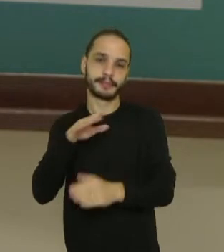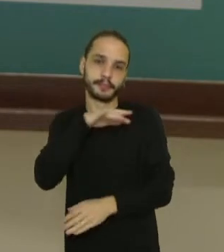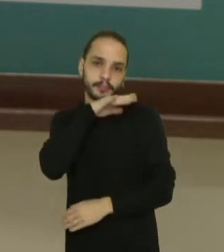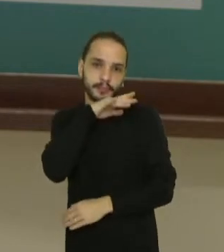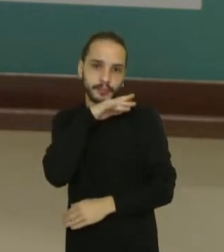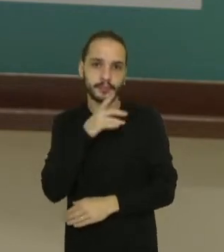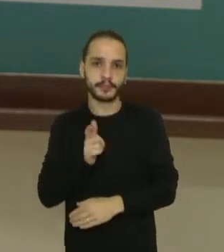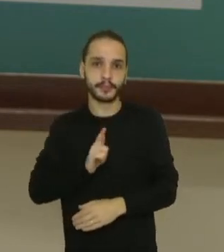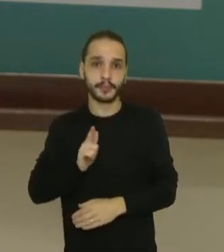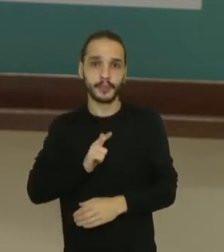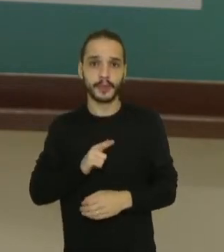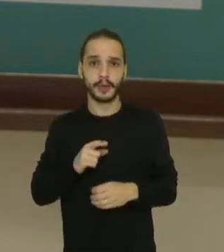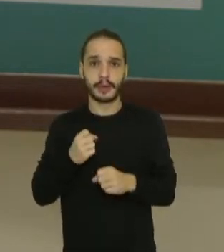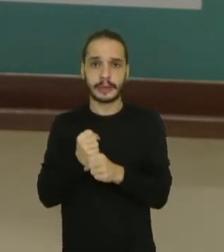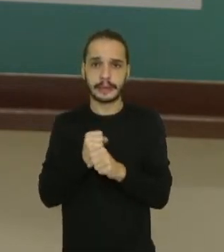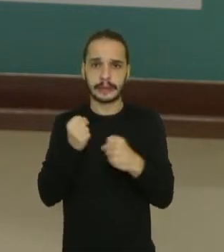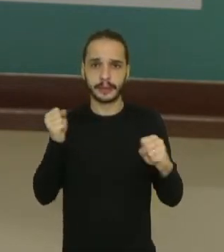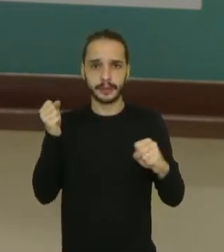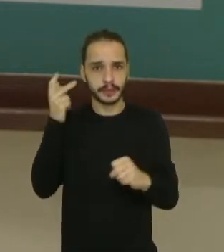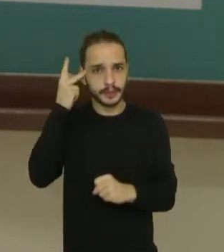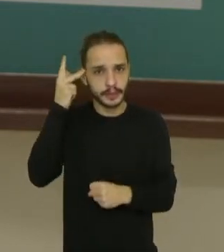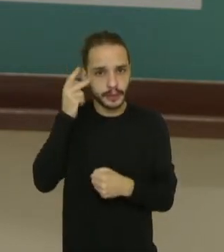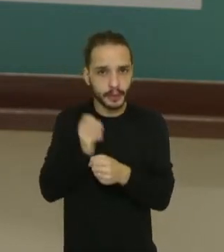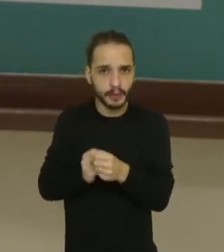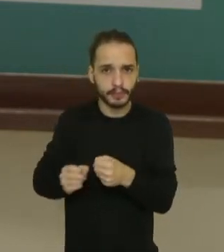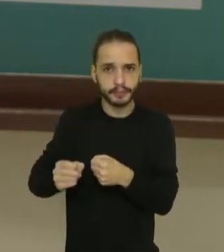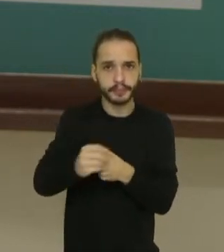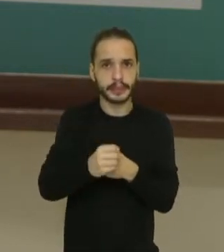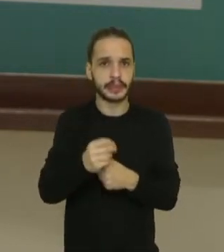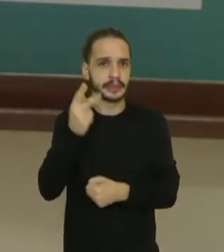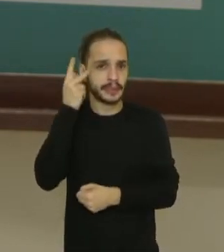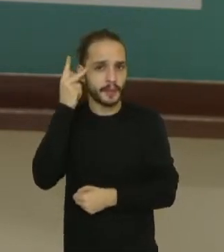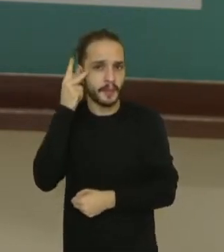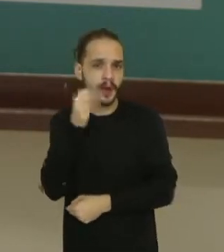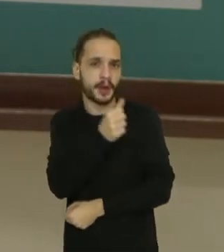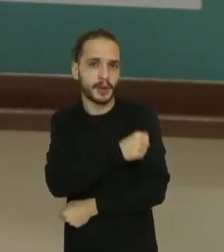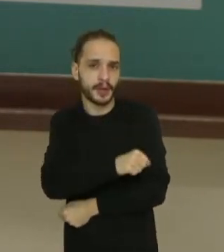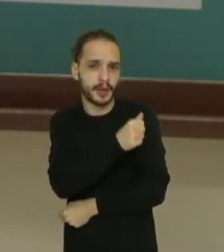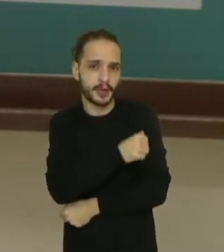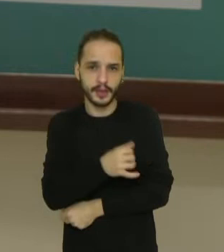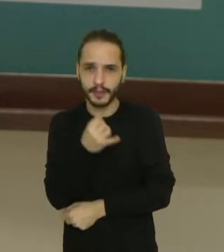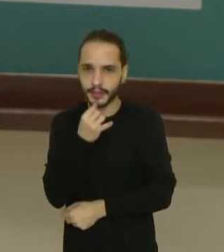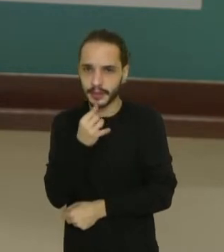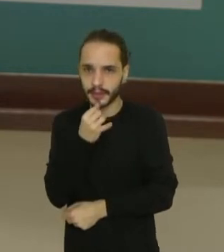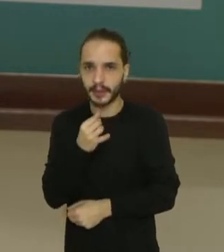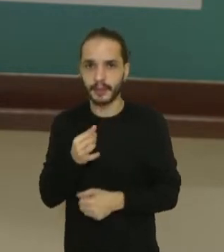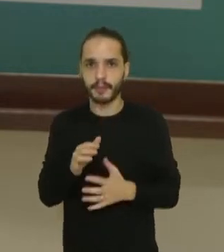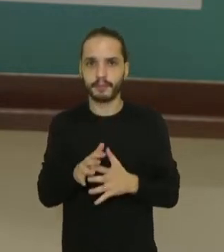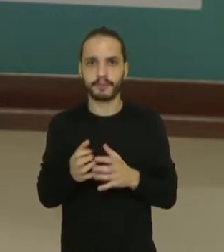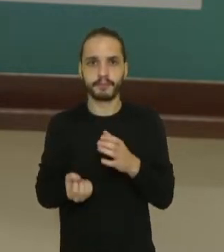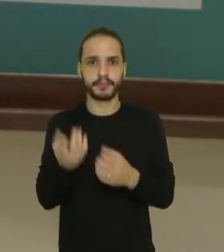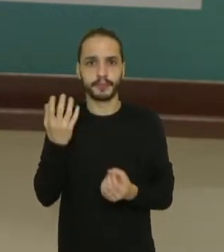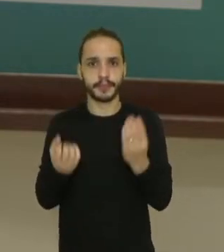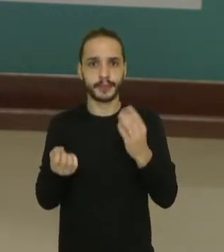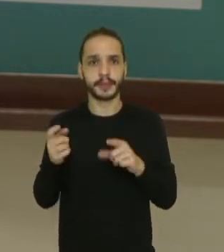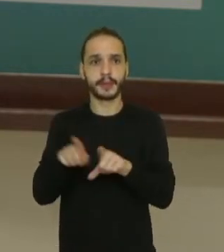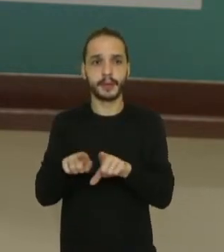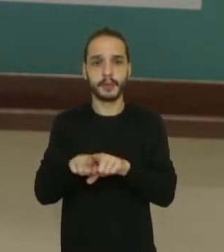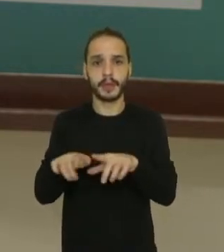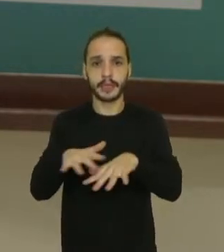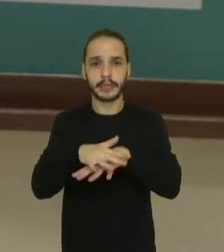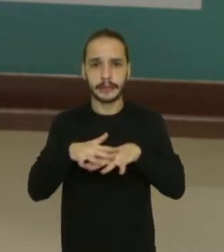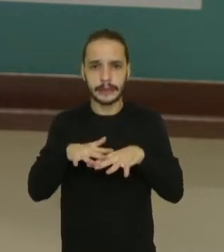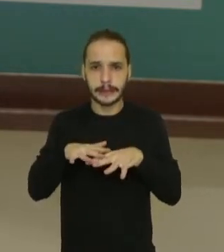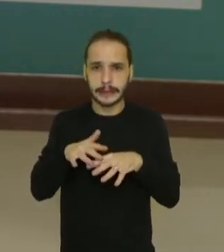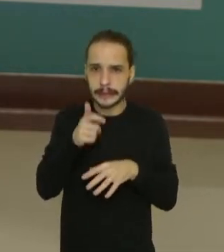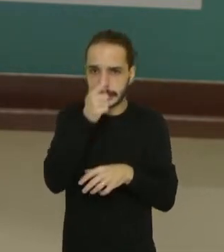grandes metrópoles, como São Paulo, Rio de Janeiro, por exemplo. Também rede urbana concentrada, Então, por